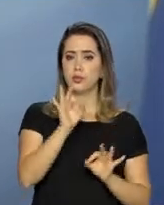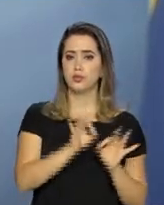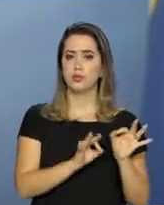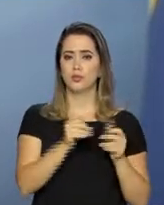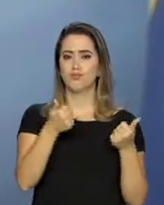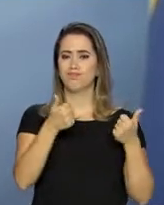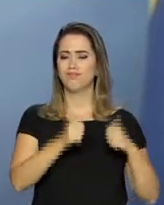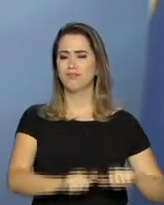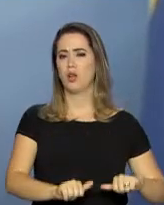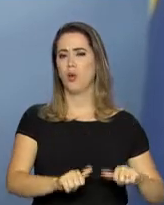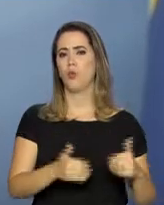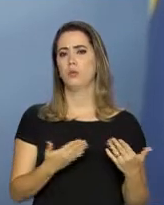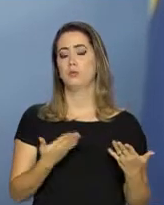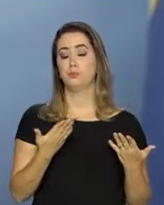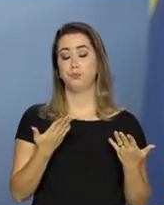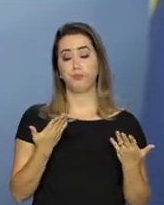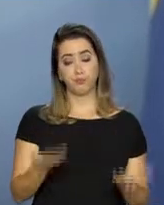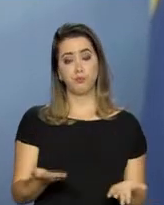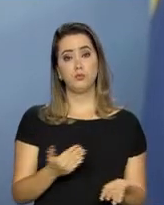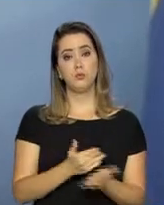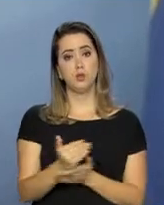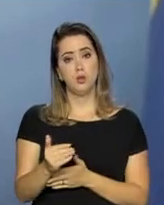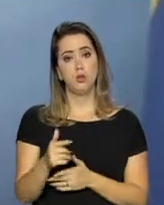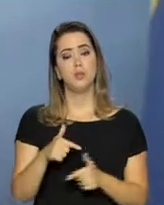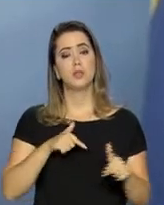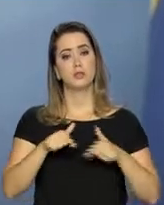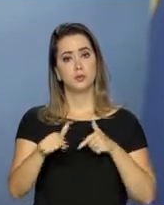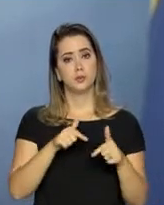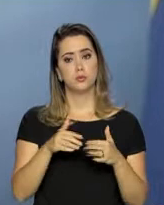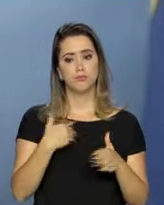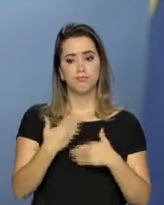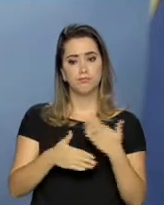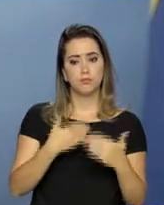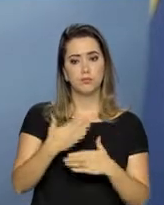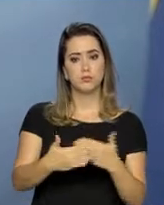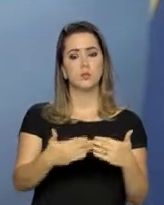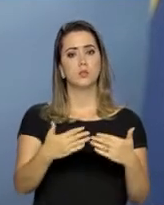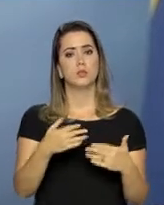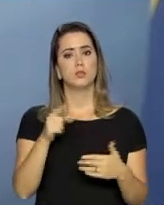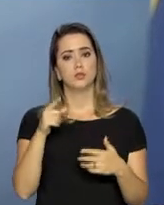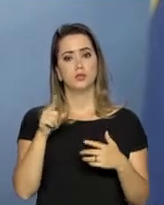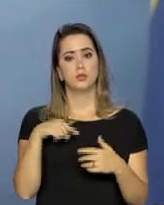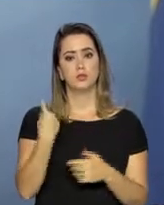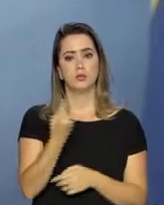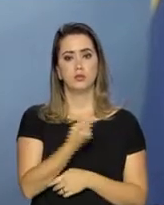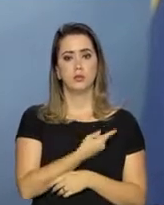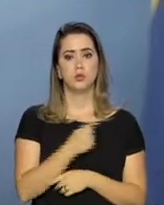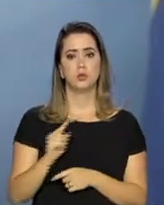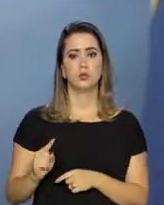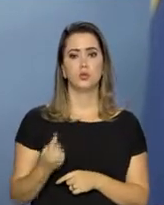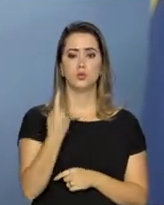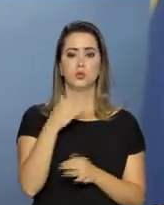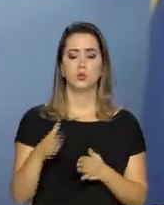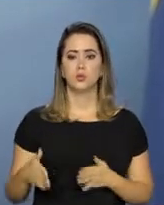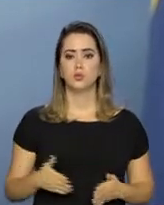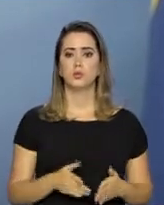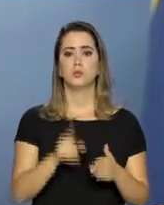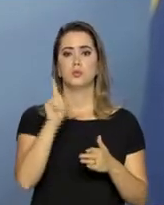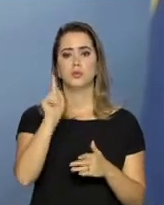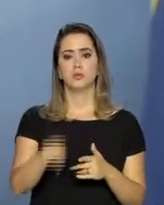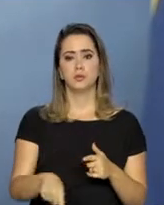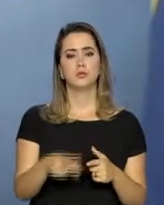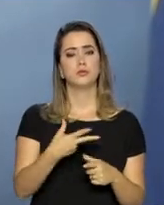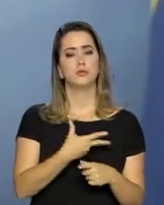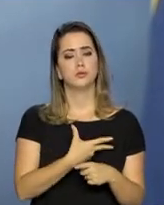pior das guerras começamos uma batalha é em que nosso único caminho só pode